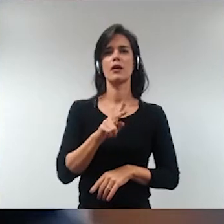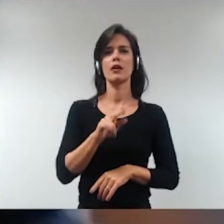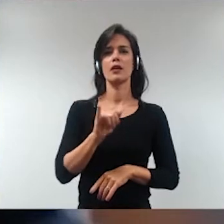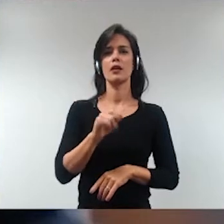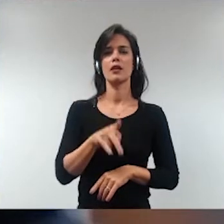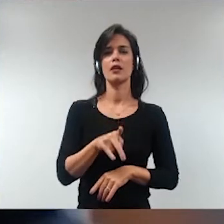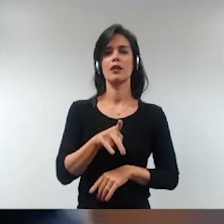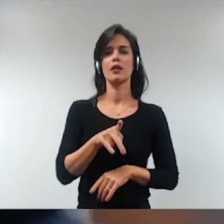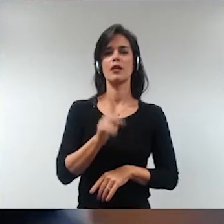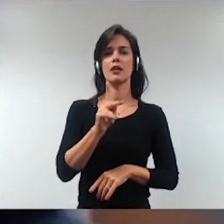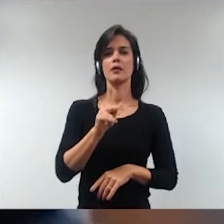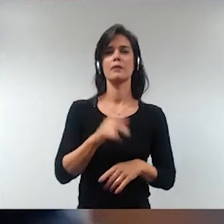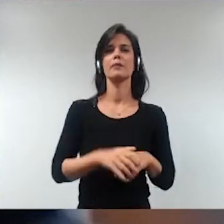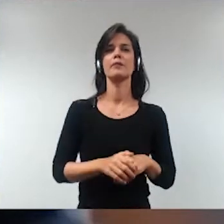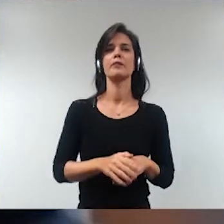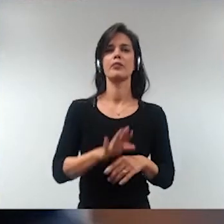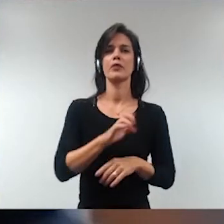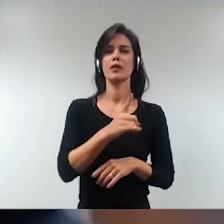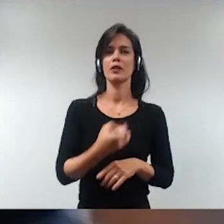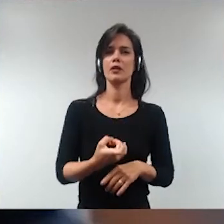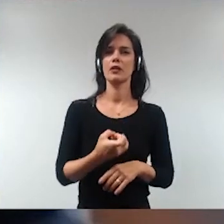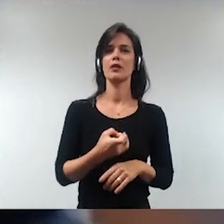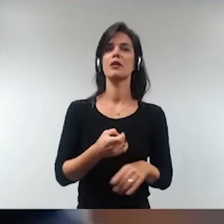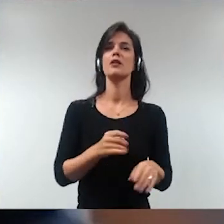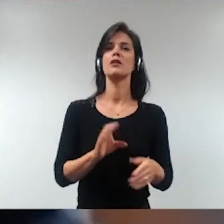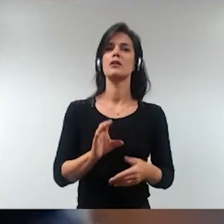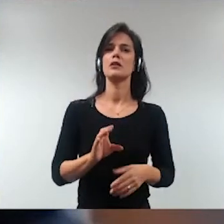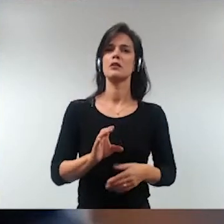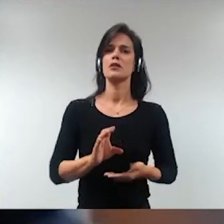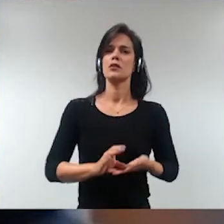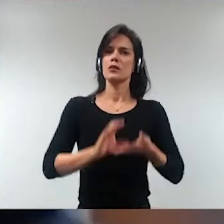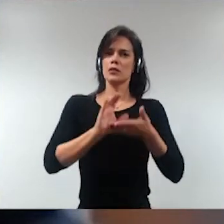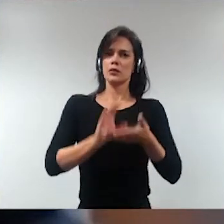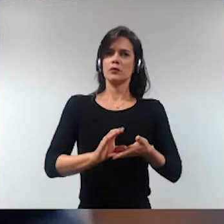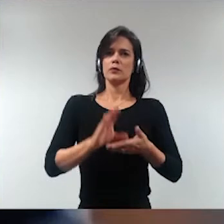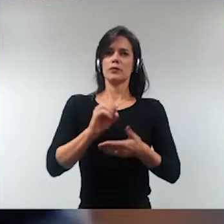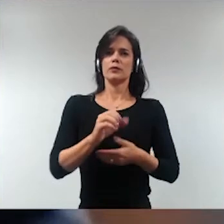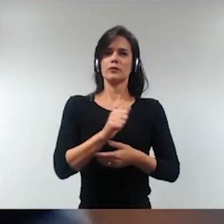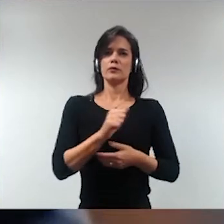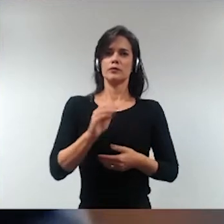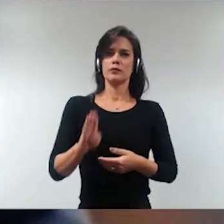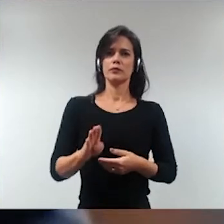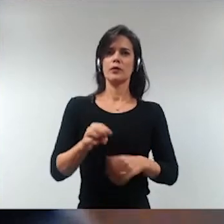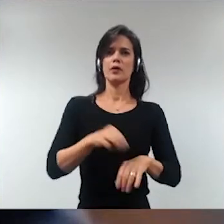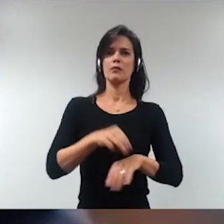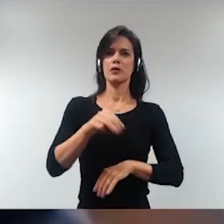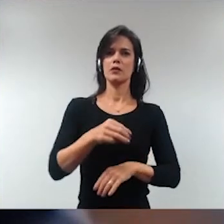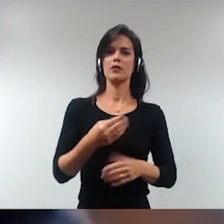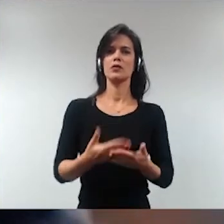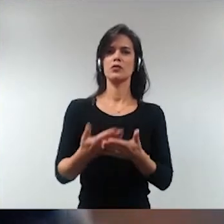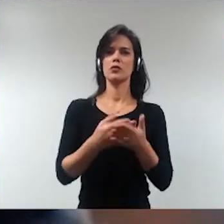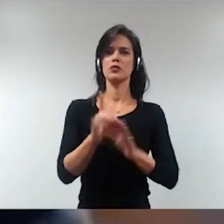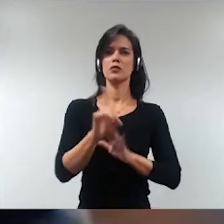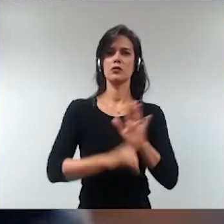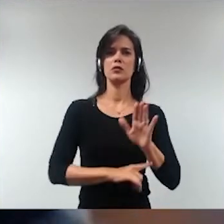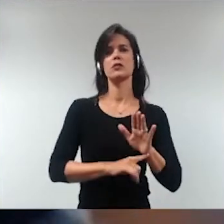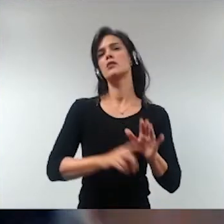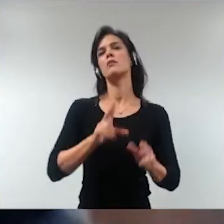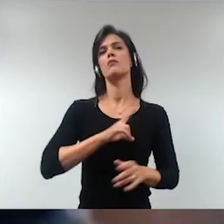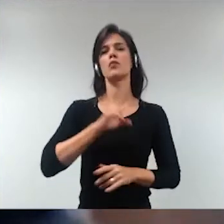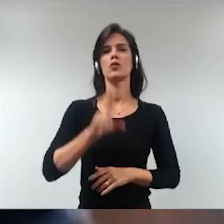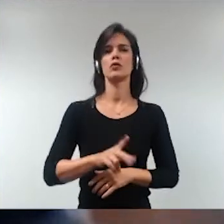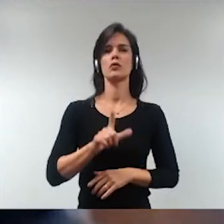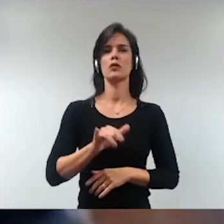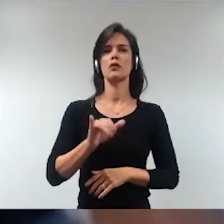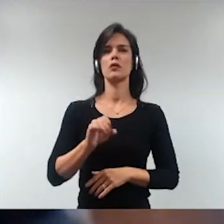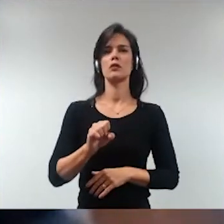federal da OAB, ex-conselheiro nacional do Ministério Público, mestrando em Direito pela Universidade de Lisboa,